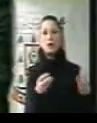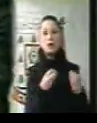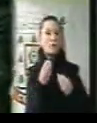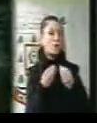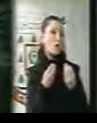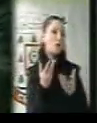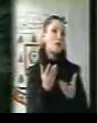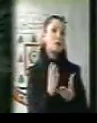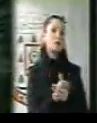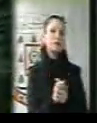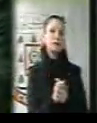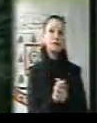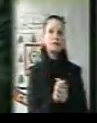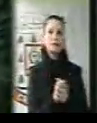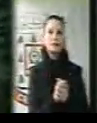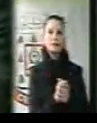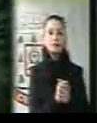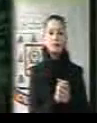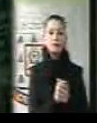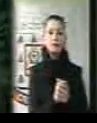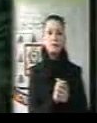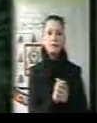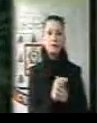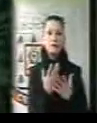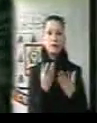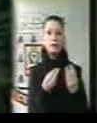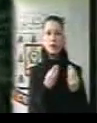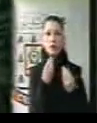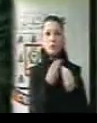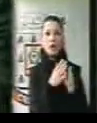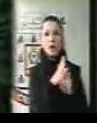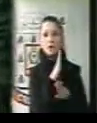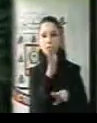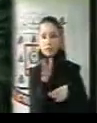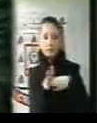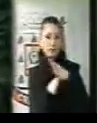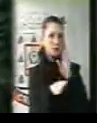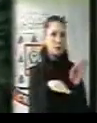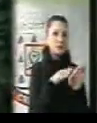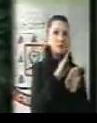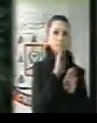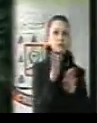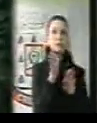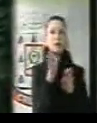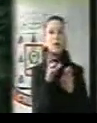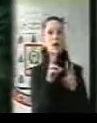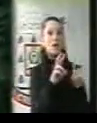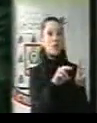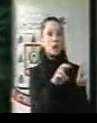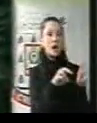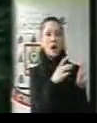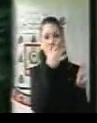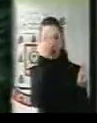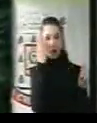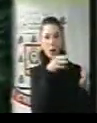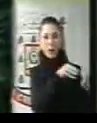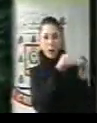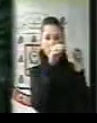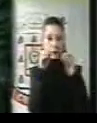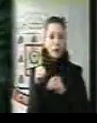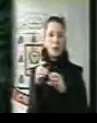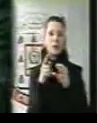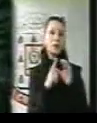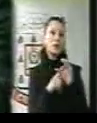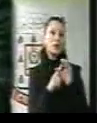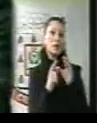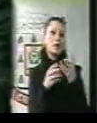de uma infraestrutura, essa evasão, por exemplo, essa migração que tem, essa migração rural, em função das questões estruturantes